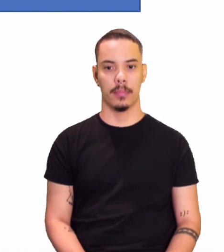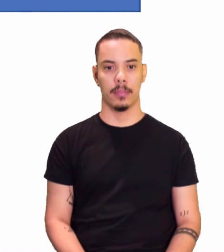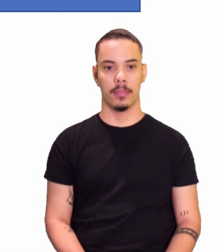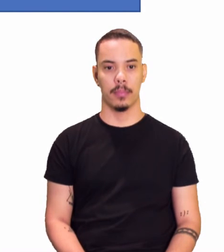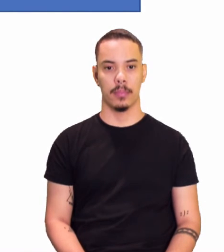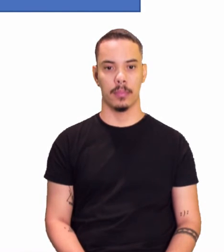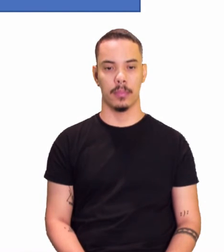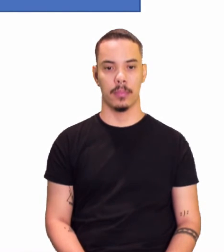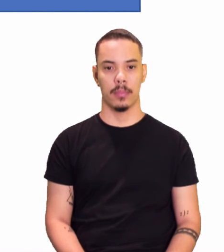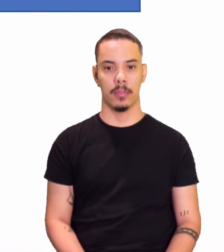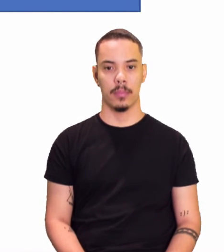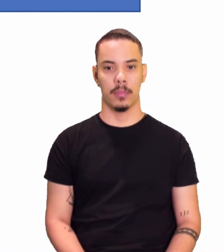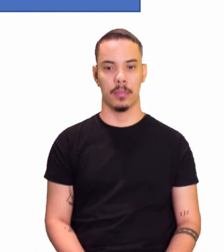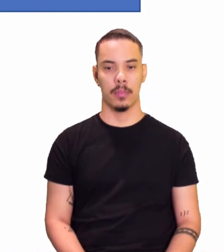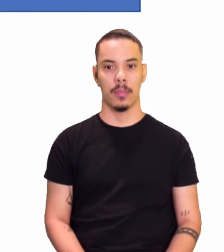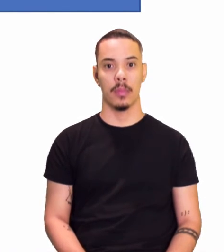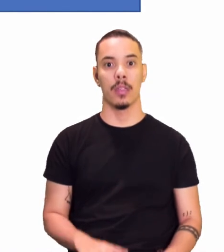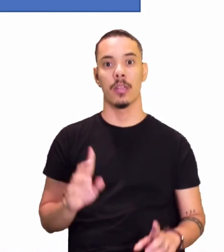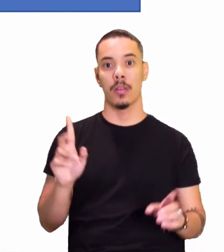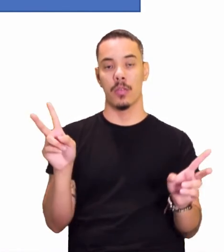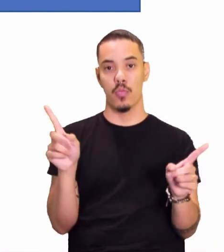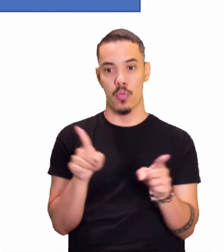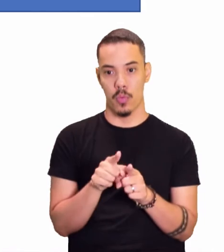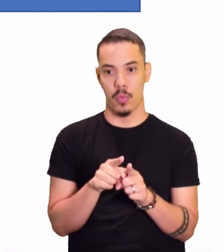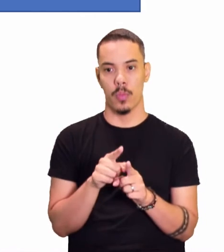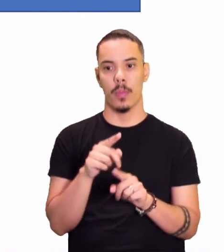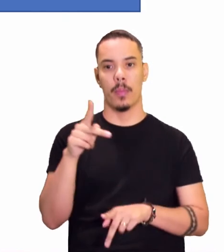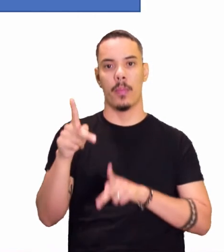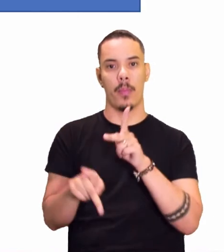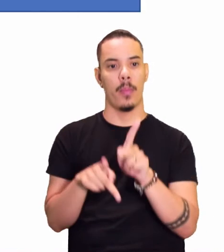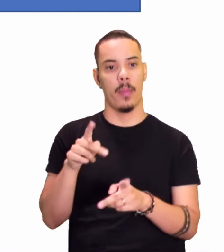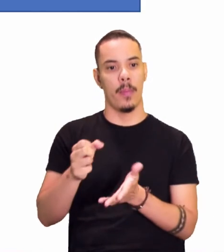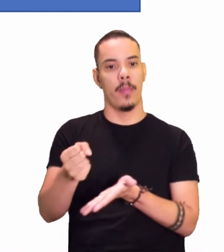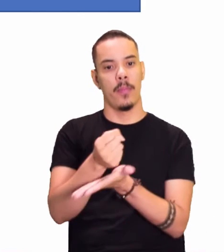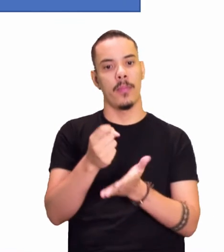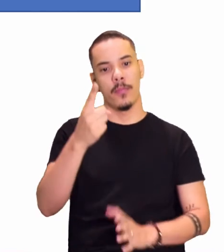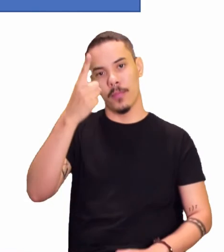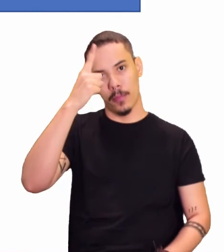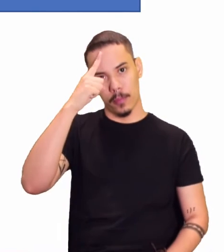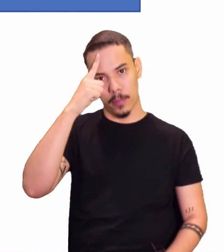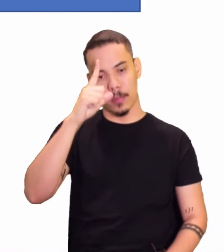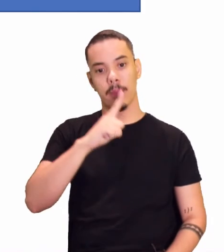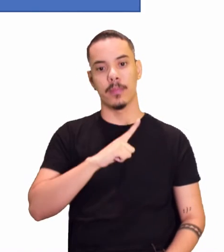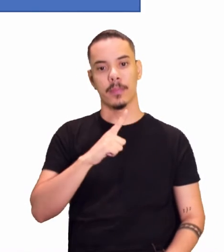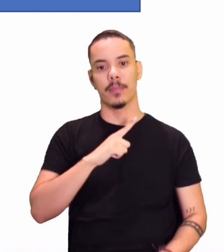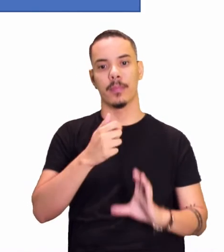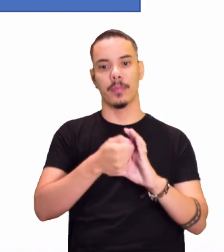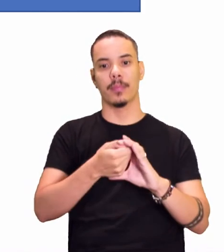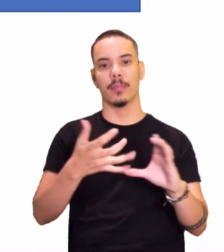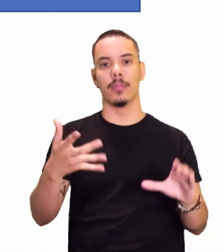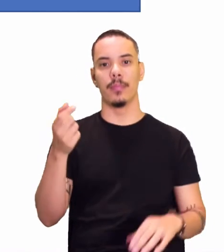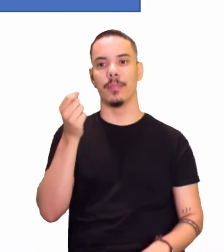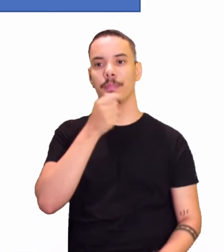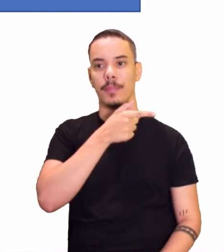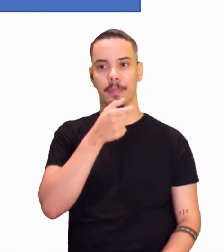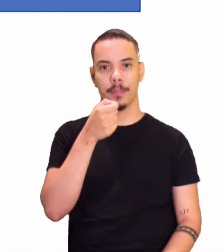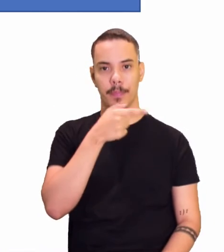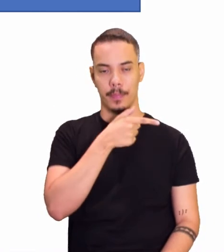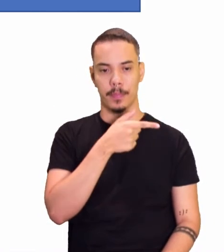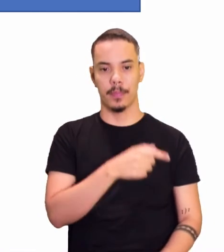Já as faces eram ensinadas curtas populares, baseadas no cotidiano, e tinha um caráter cômico.